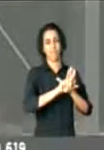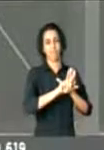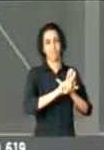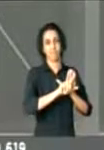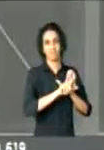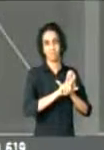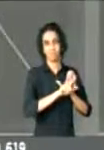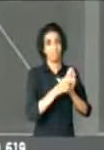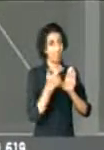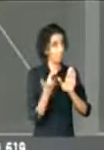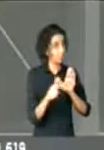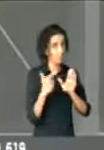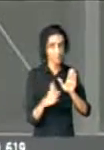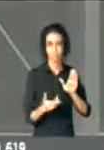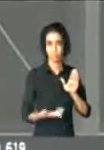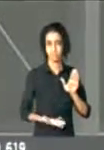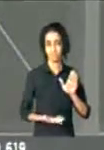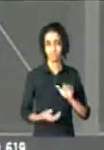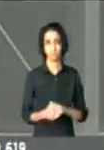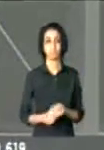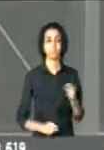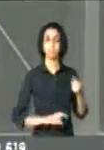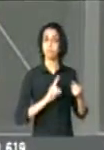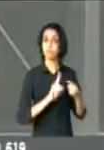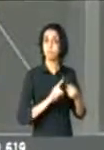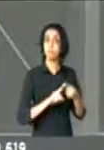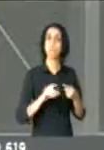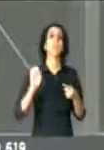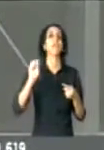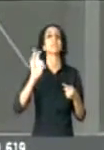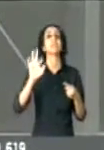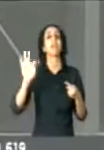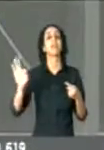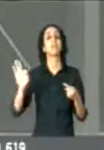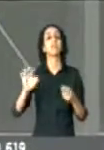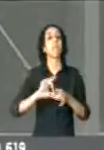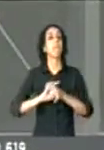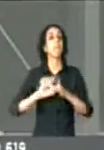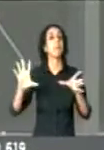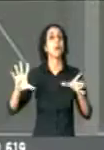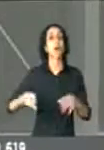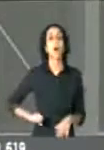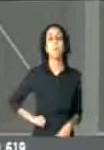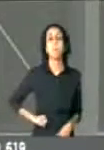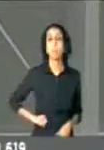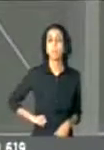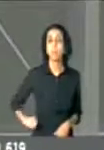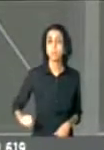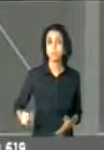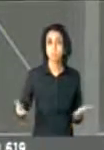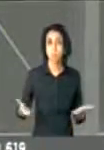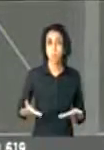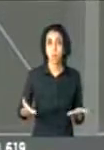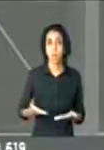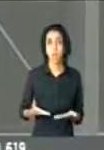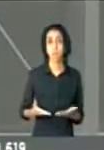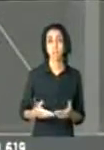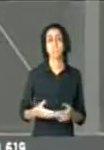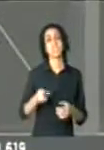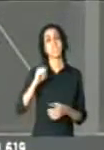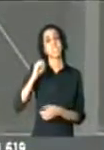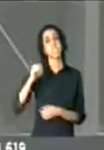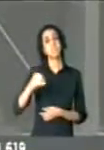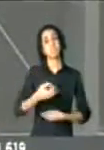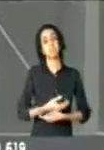claramente. Primeiro, o Supremo autorizou o aborto para anencéfalos,